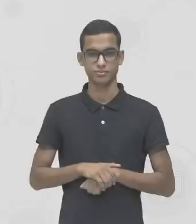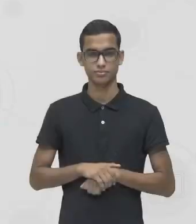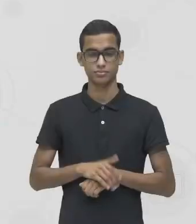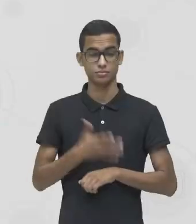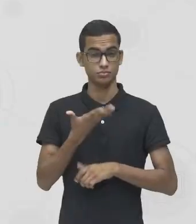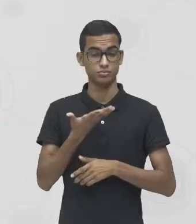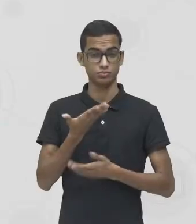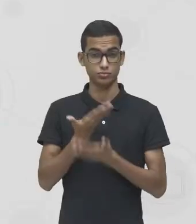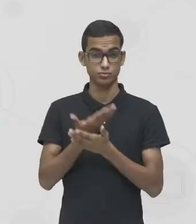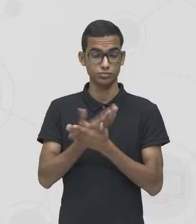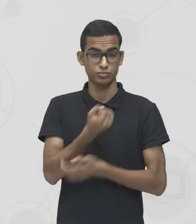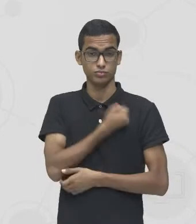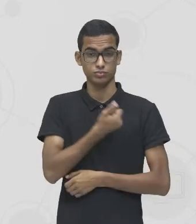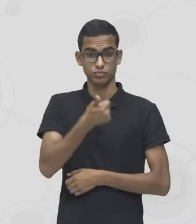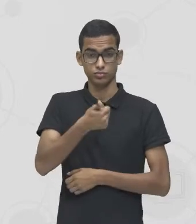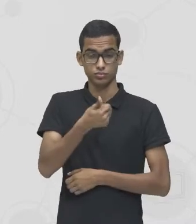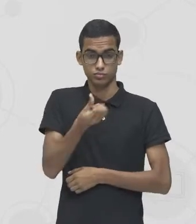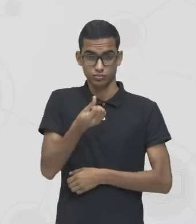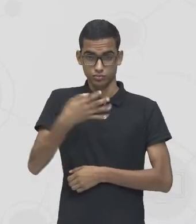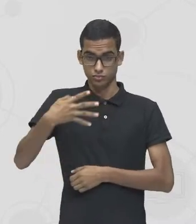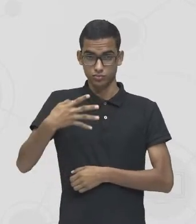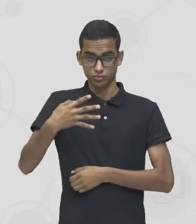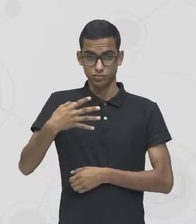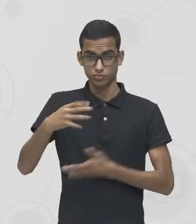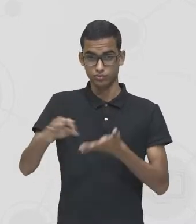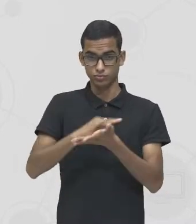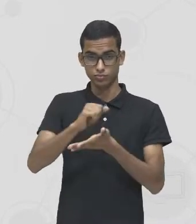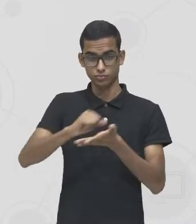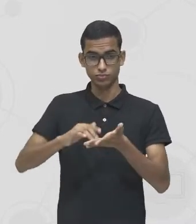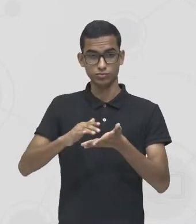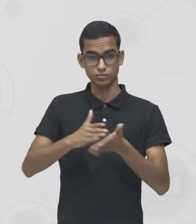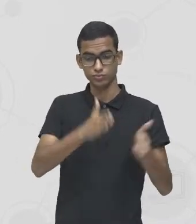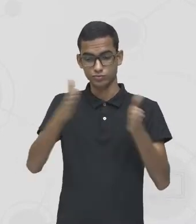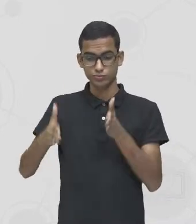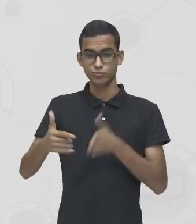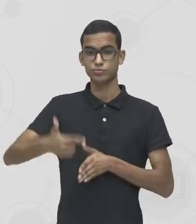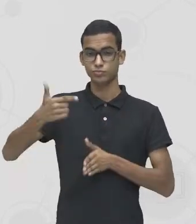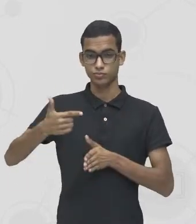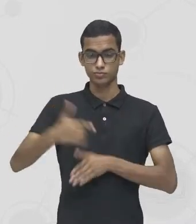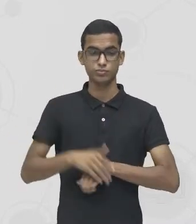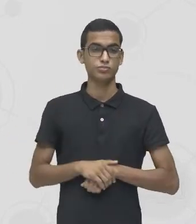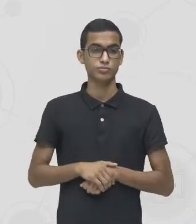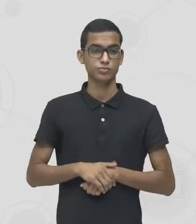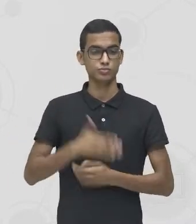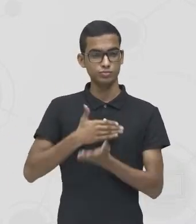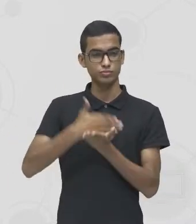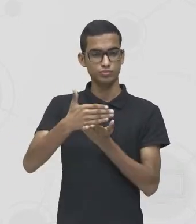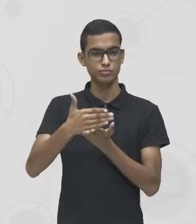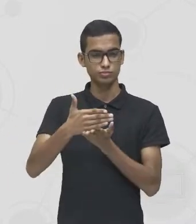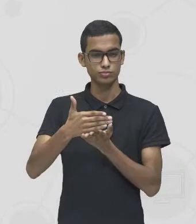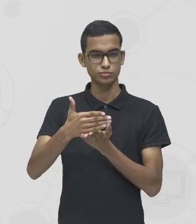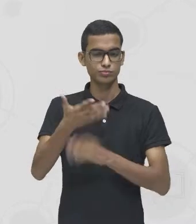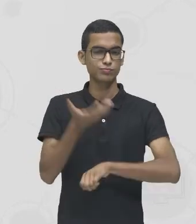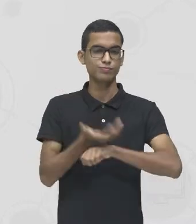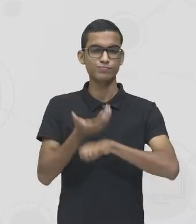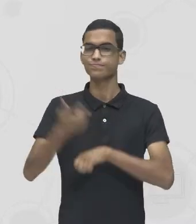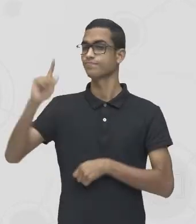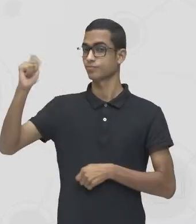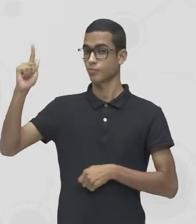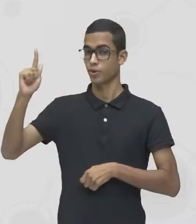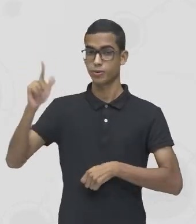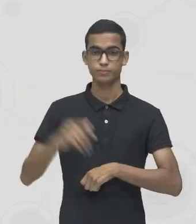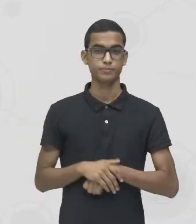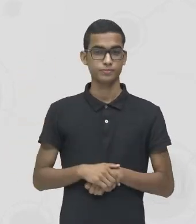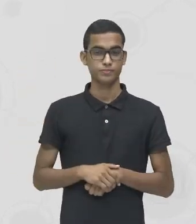Estamos na aula 164, na correção do Exercitando. Essa é a parte 2 e vamos iniciar hoje com